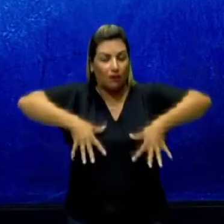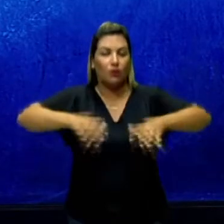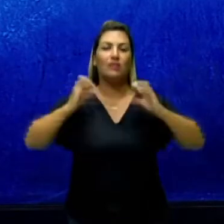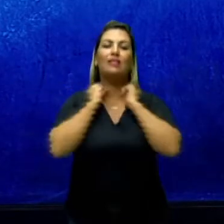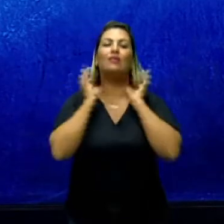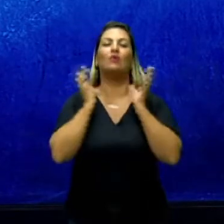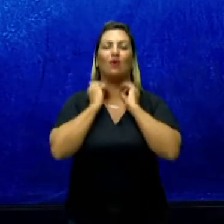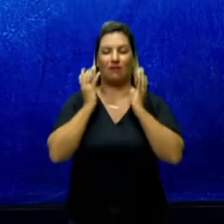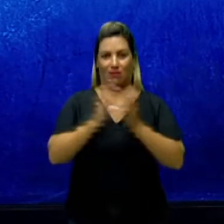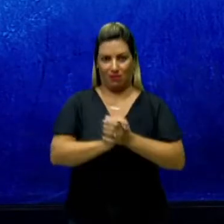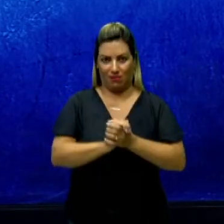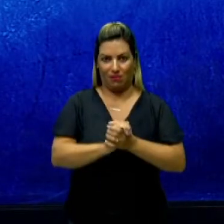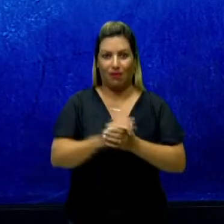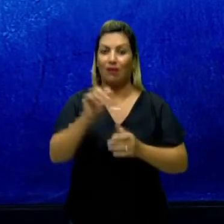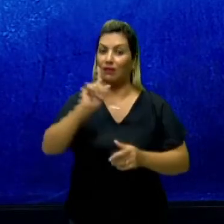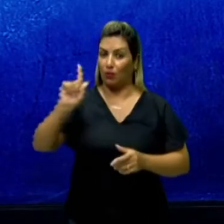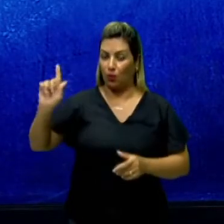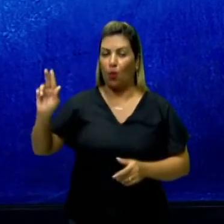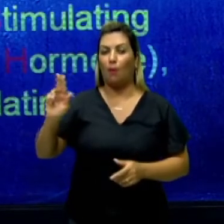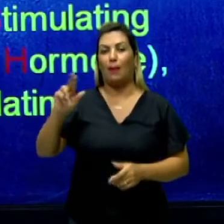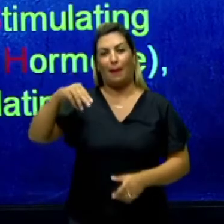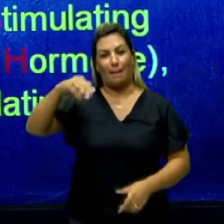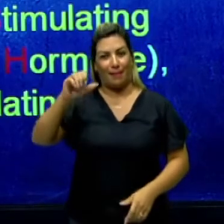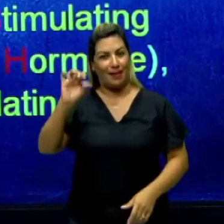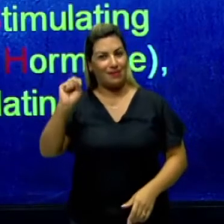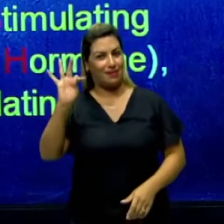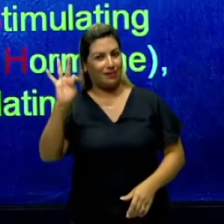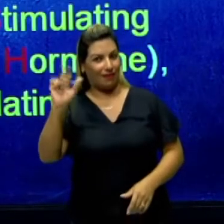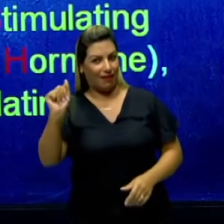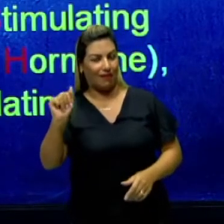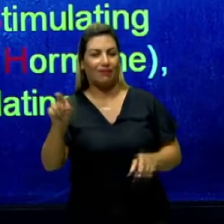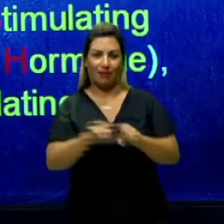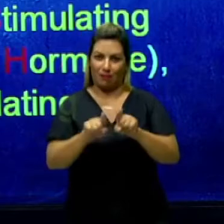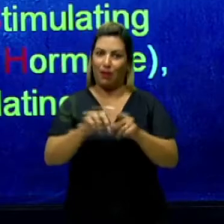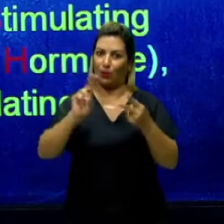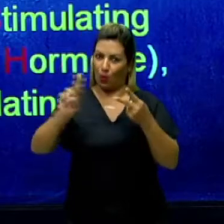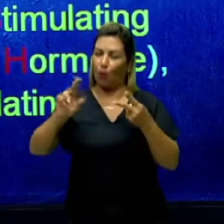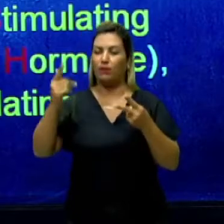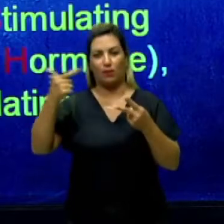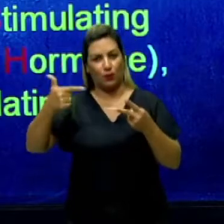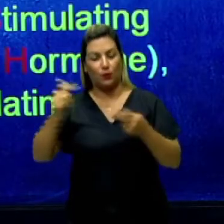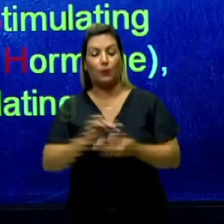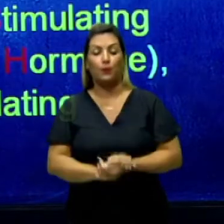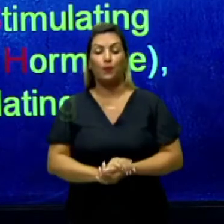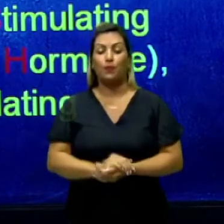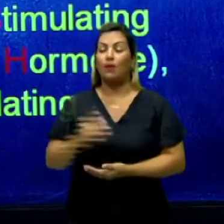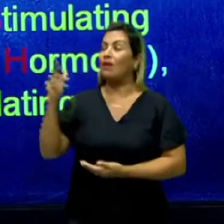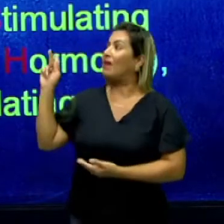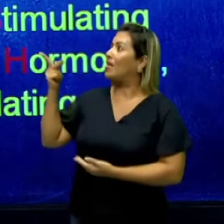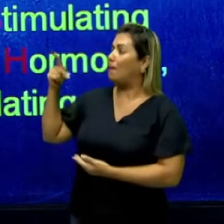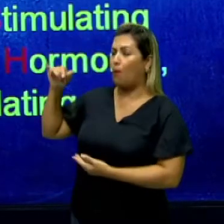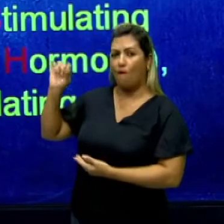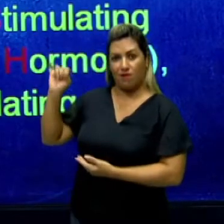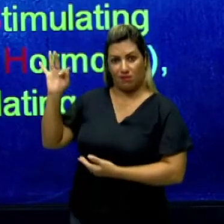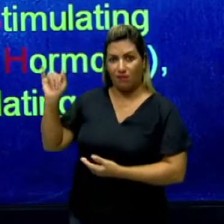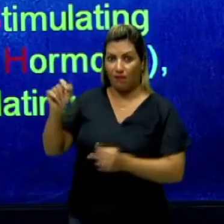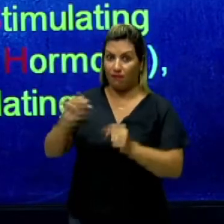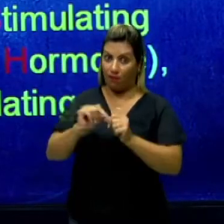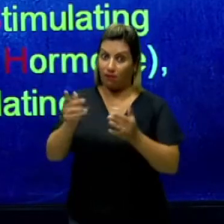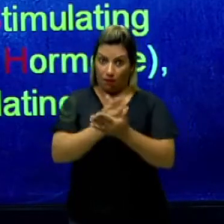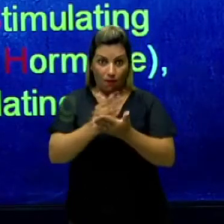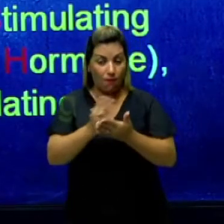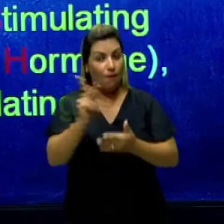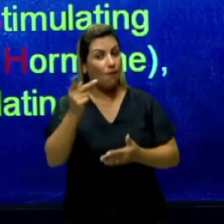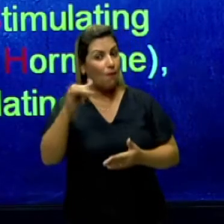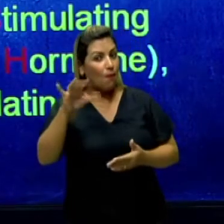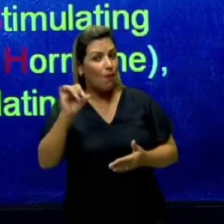Por isso ela também é chamada de glândula mestra. A nossa hipófise produz alguns hormônios.